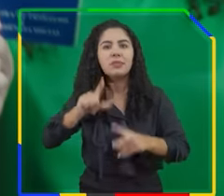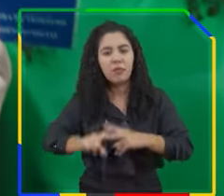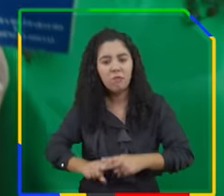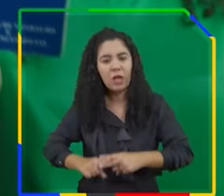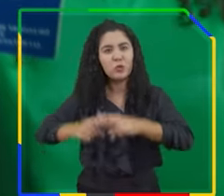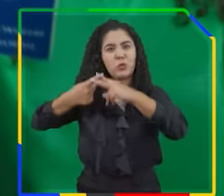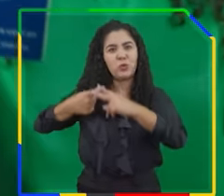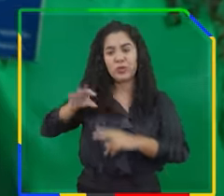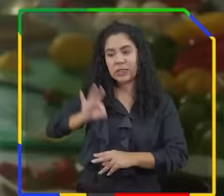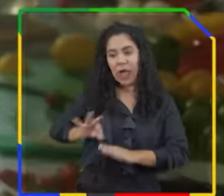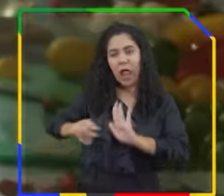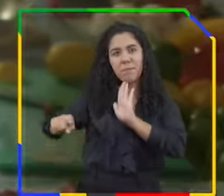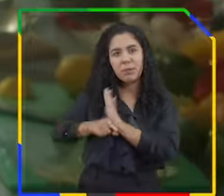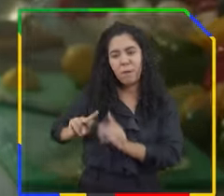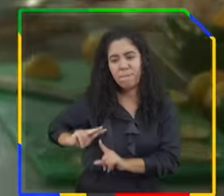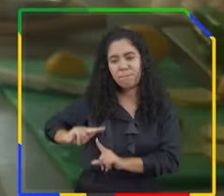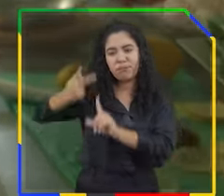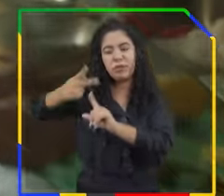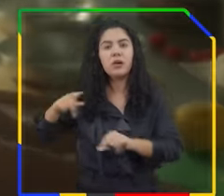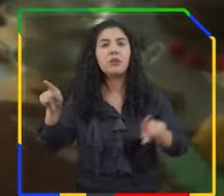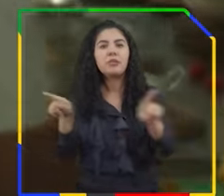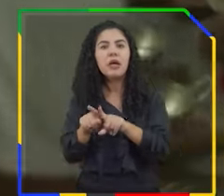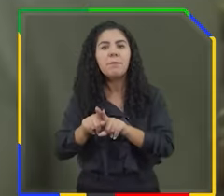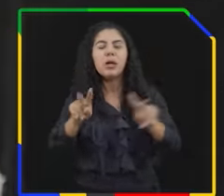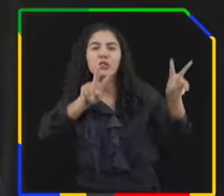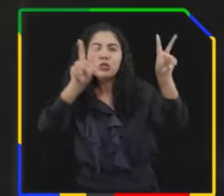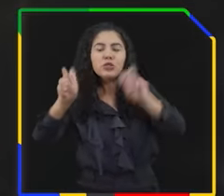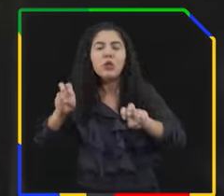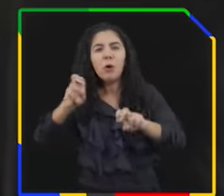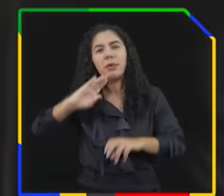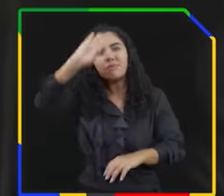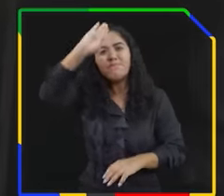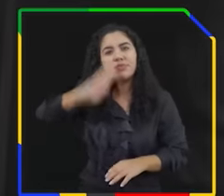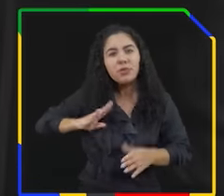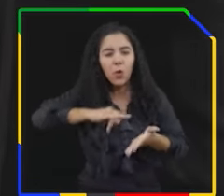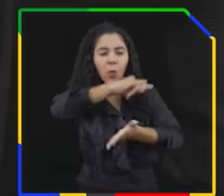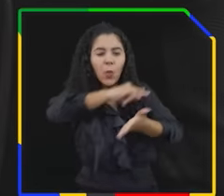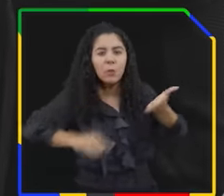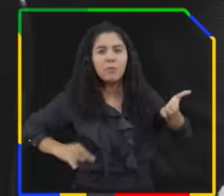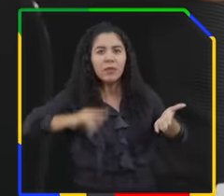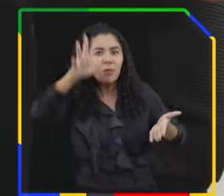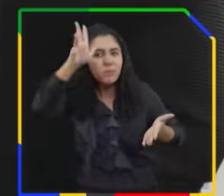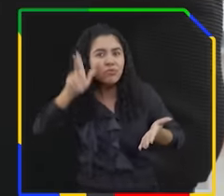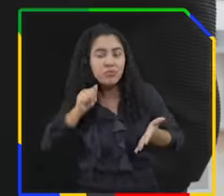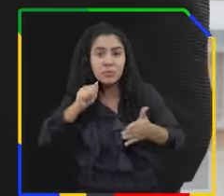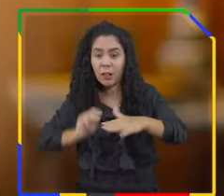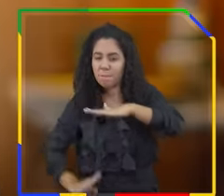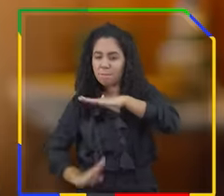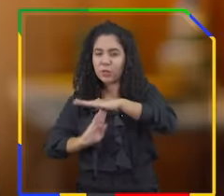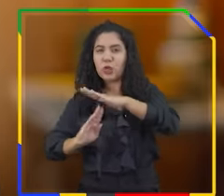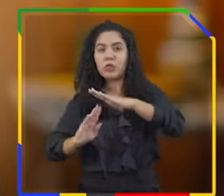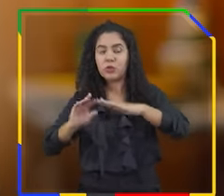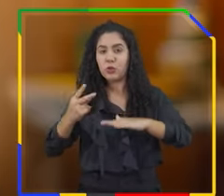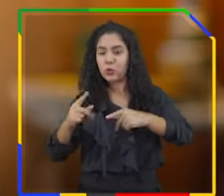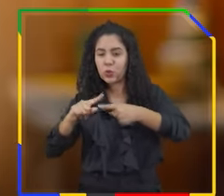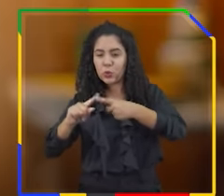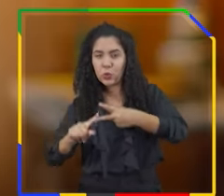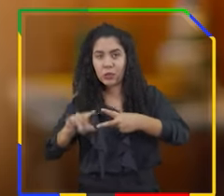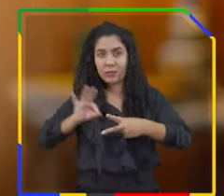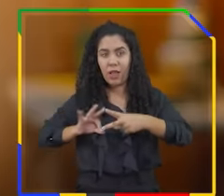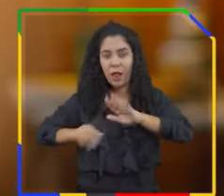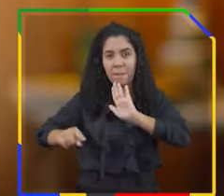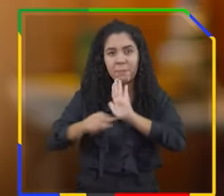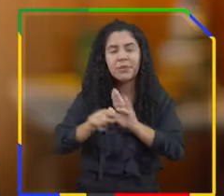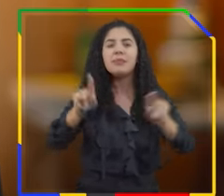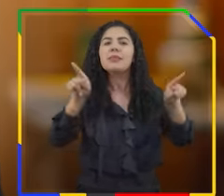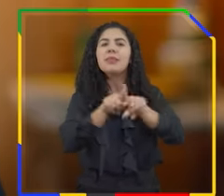reais para o salário mínimo e aumentamos a faixa de isenção do imposto de renda para quem ganha até 2 salários. Programas como